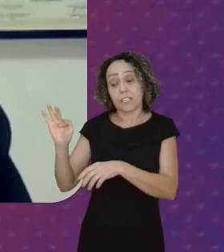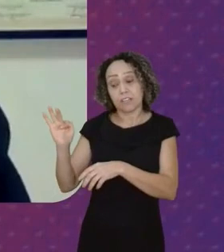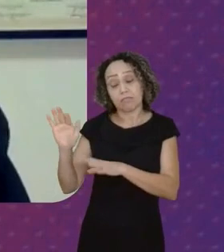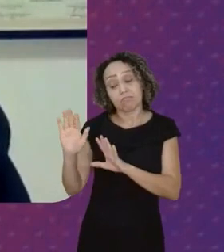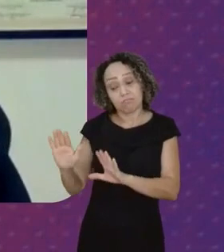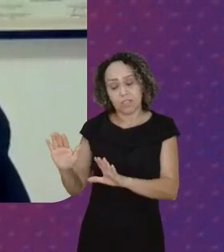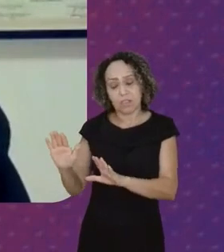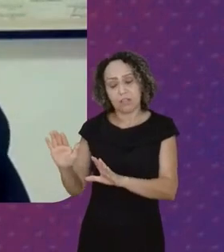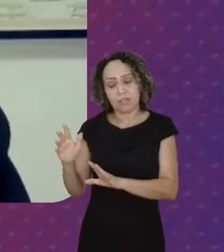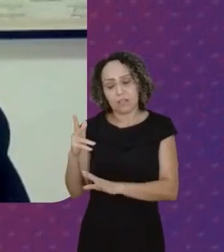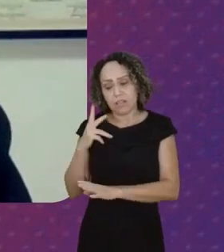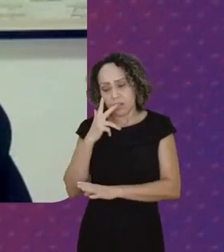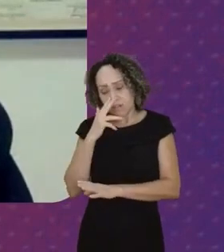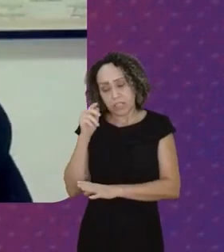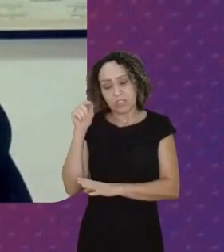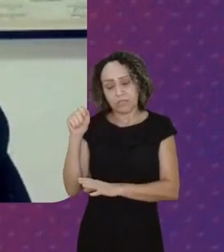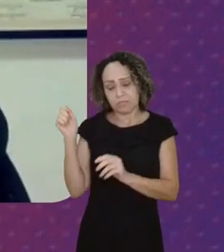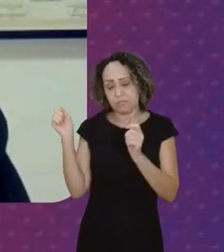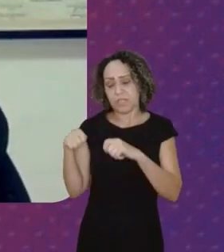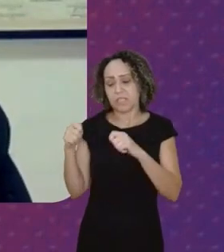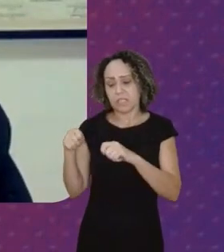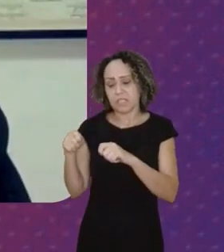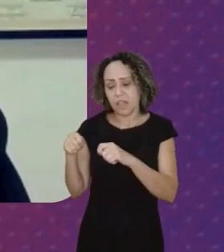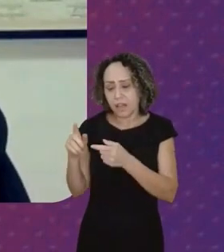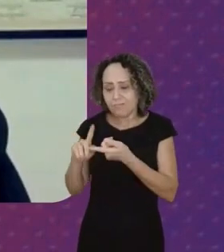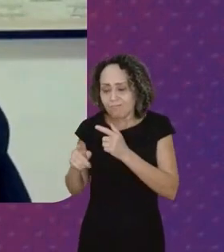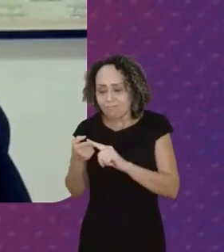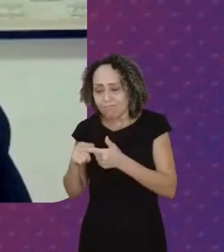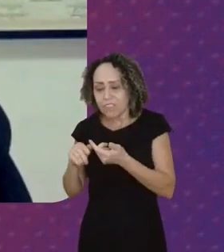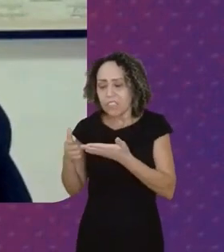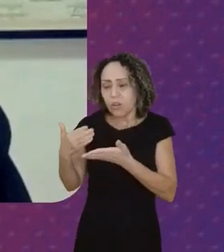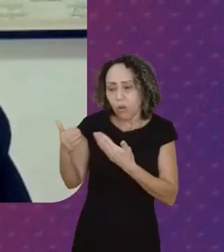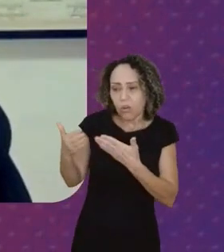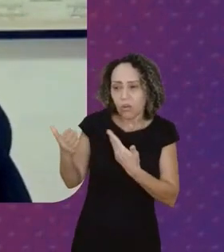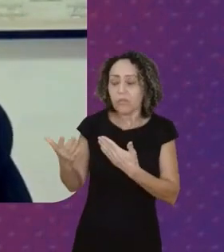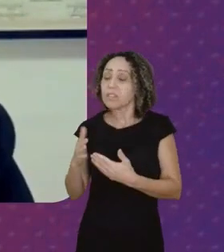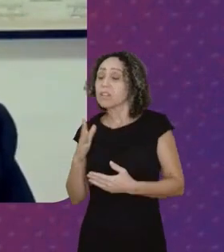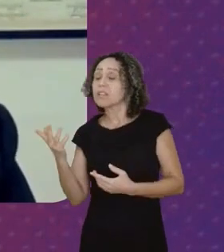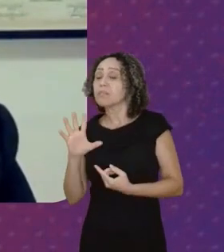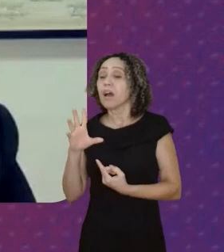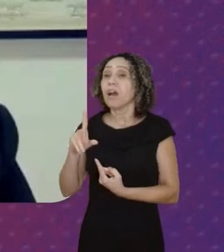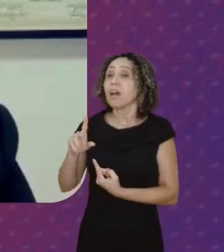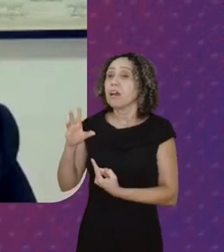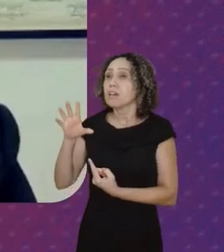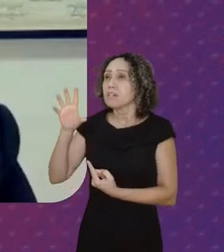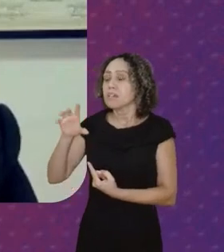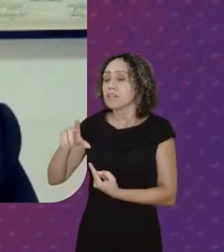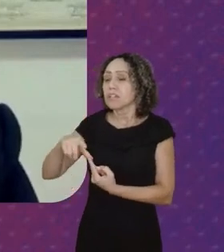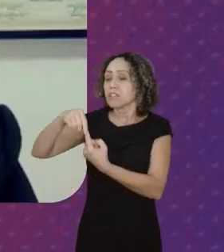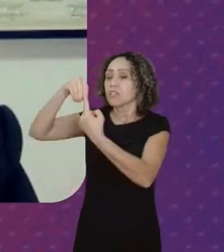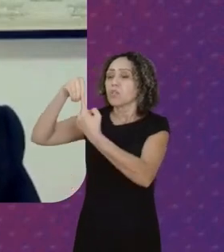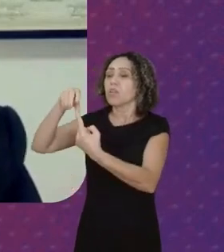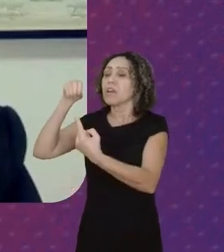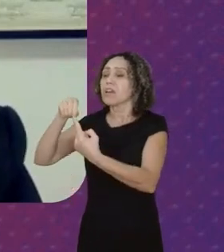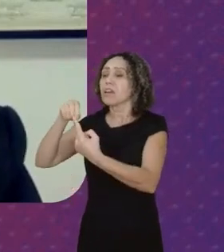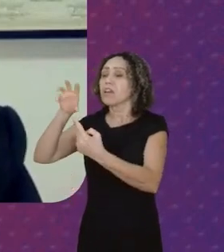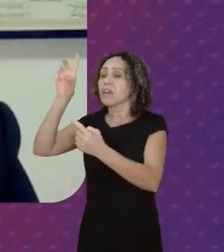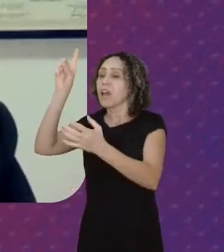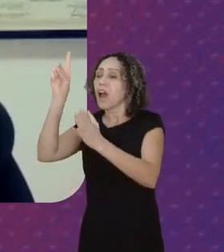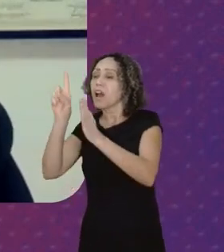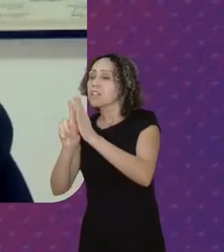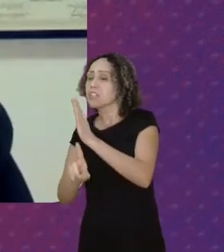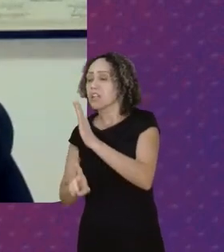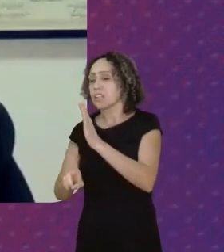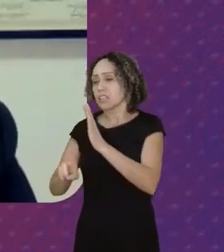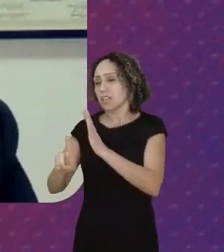direção do seu partido já deve estar negociando de alguma forma quem vai ser a direção, como vai ser formada a direção